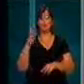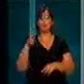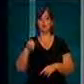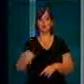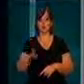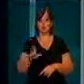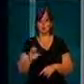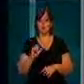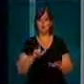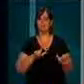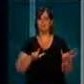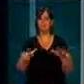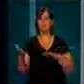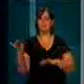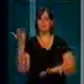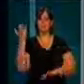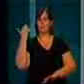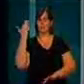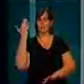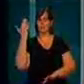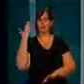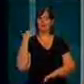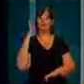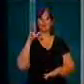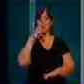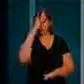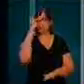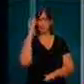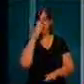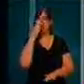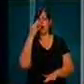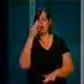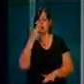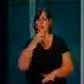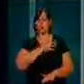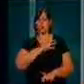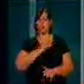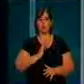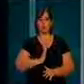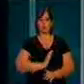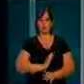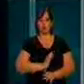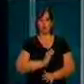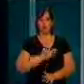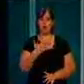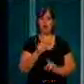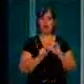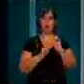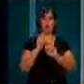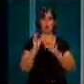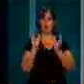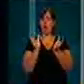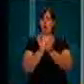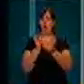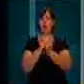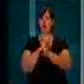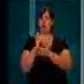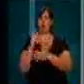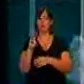na semana passada fui acusado da maneira mais torpe por alguns procuradores da